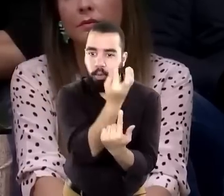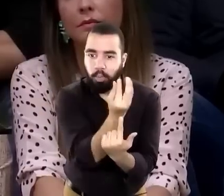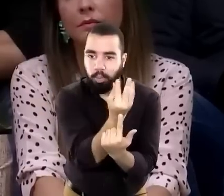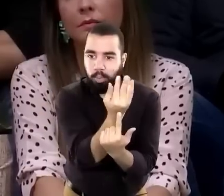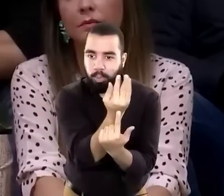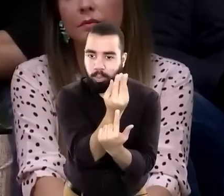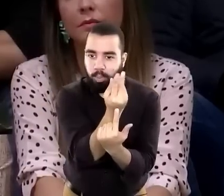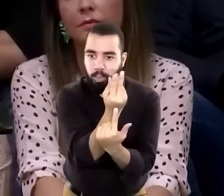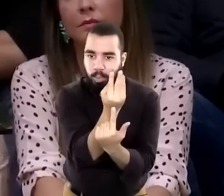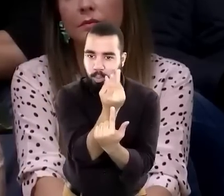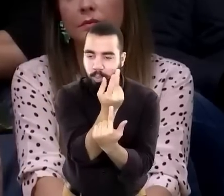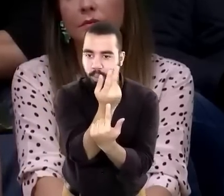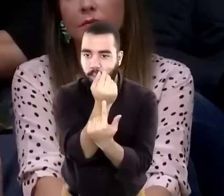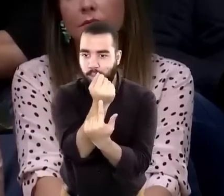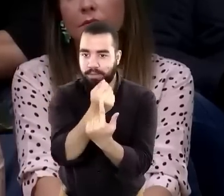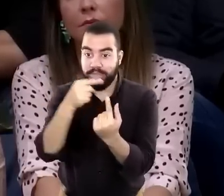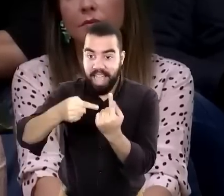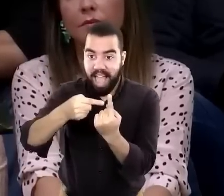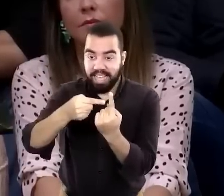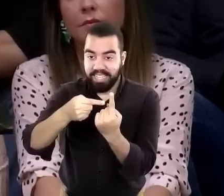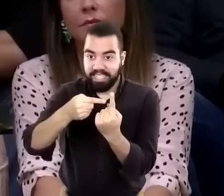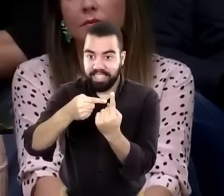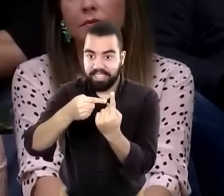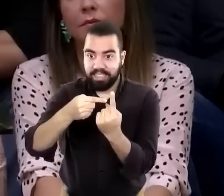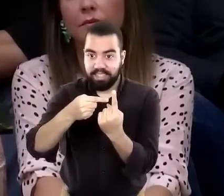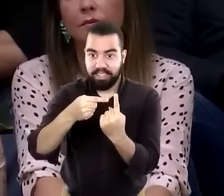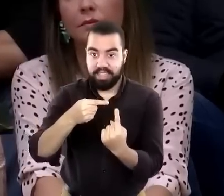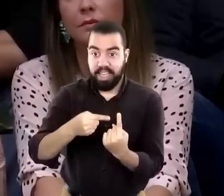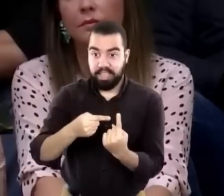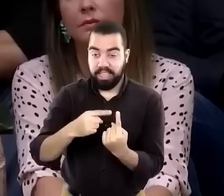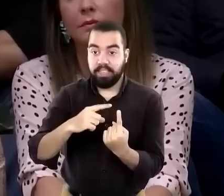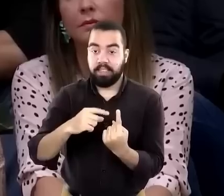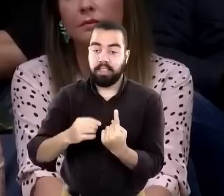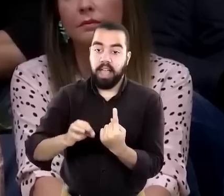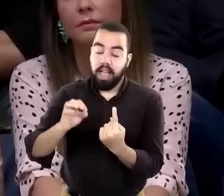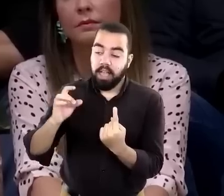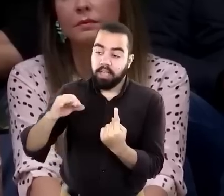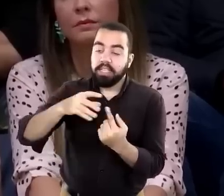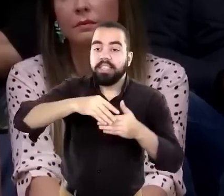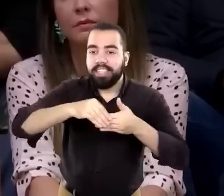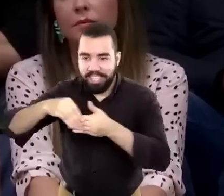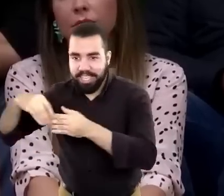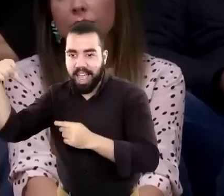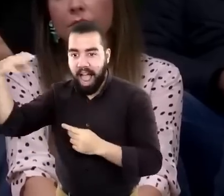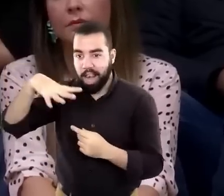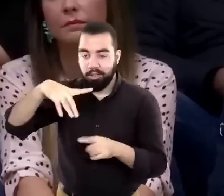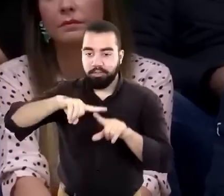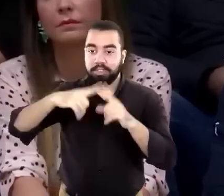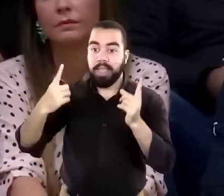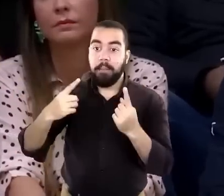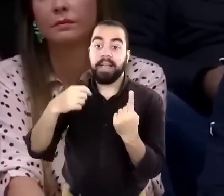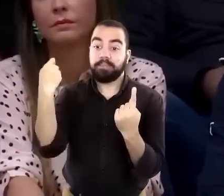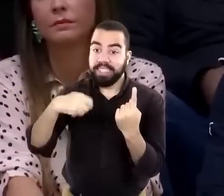Pavio de estopa é o condutor, mas quem mantém a luz é o azeite.